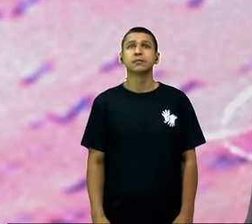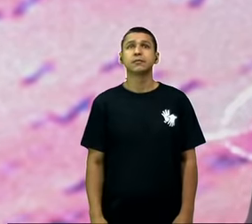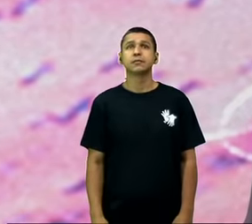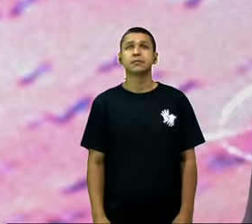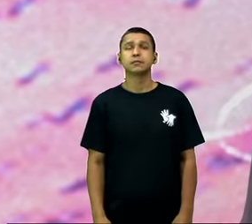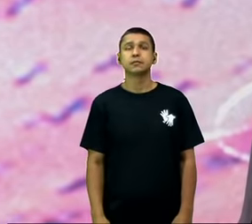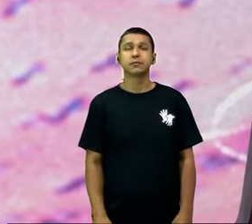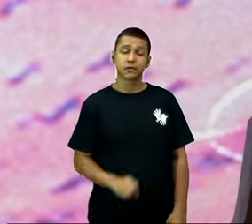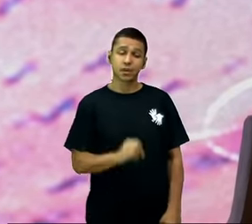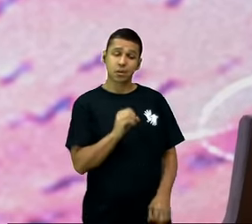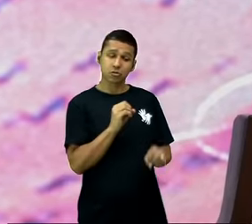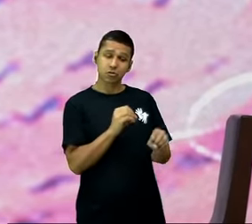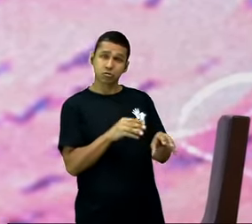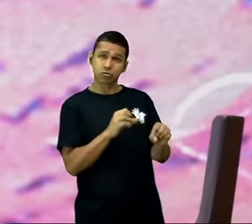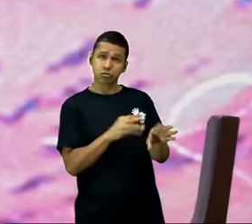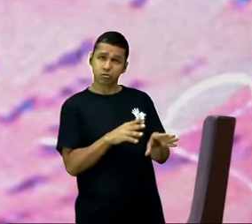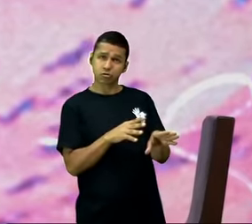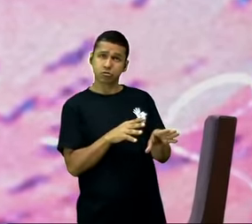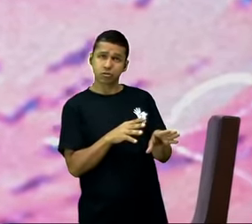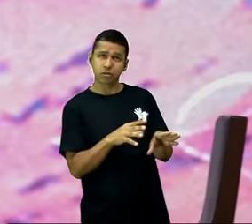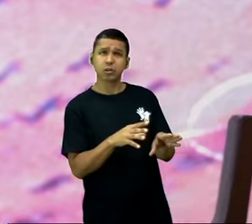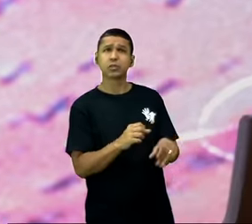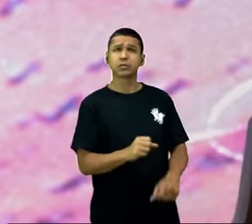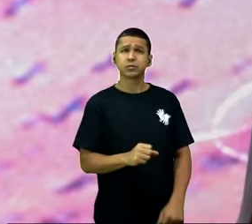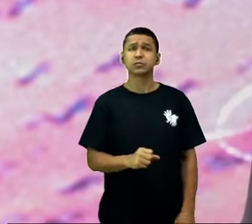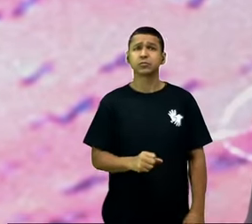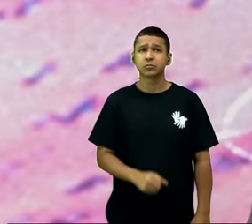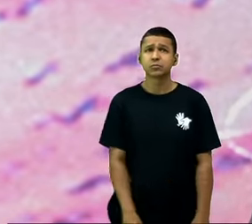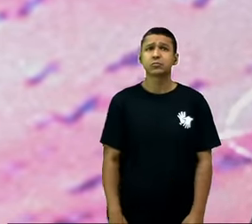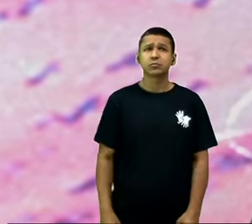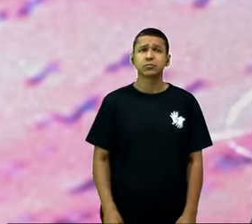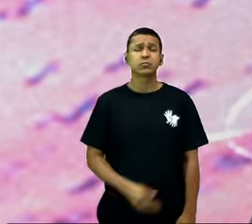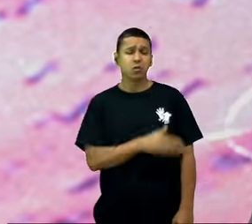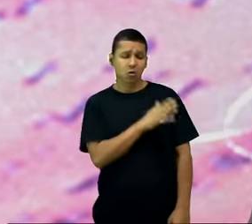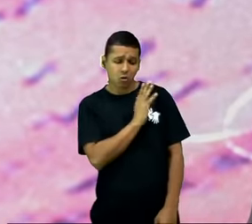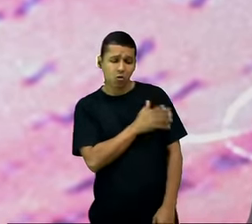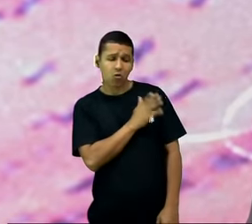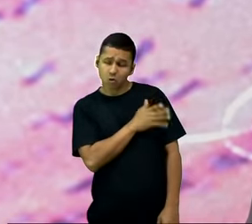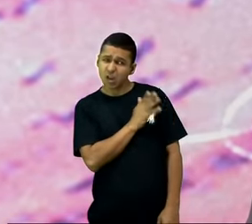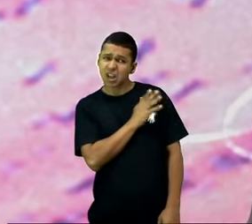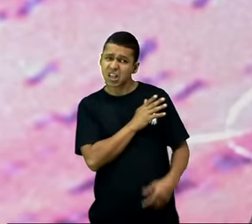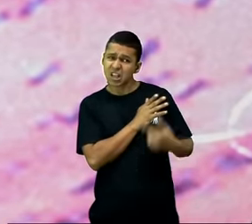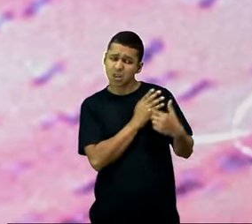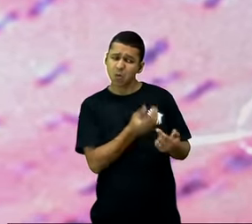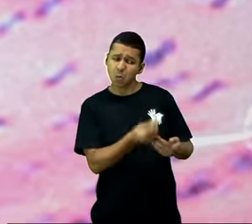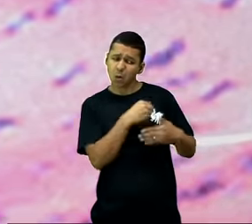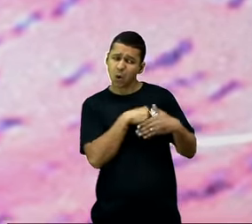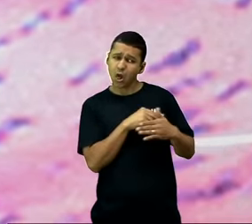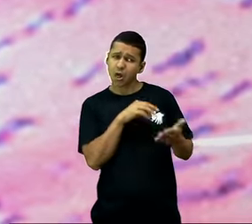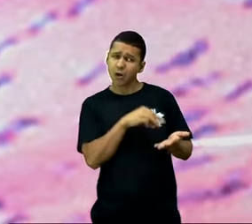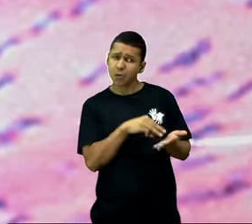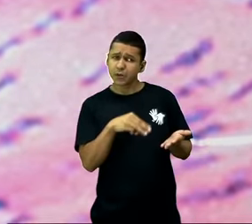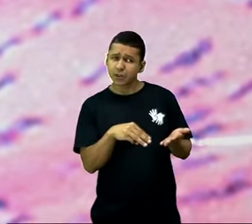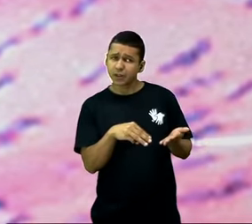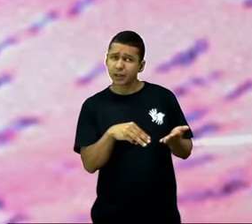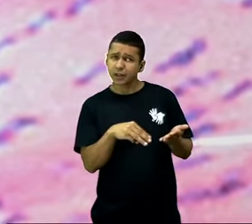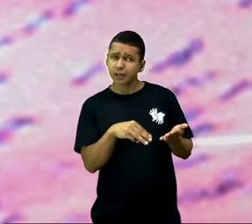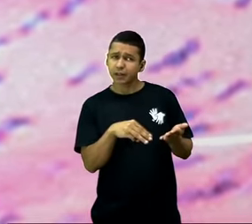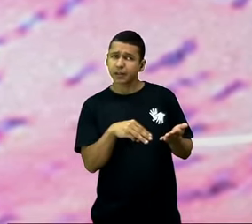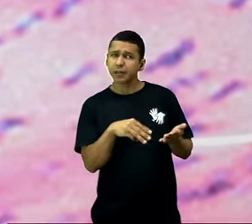a dica aí, vocês são líderes na igreja, tá? Bota aí o coração, bota no coração o ministério para você ver onde é que você vai parar.